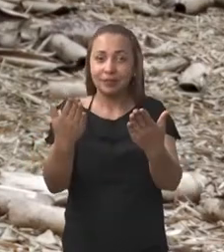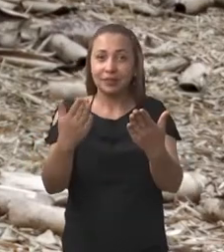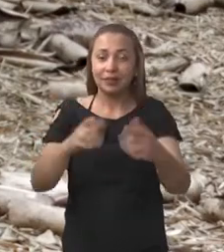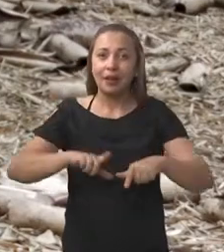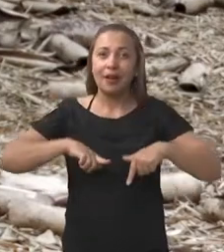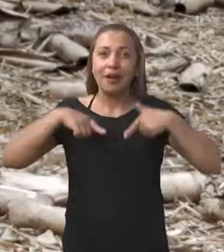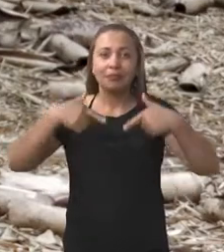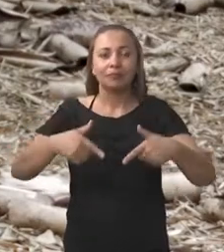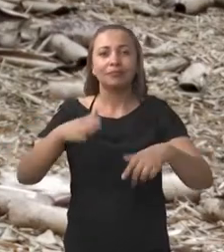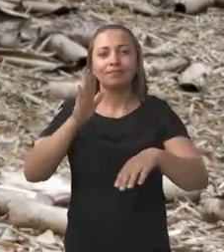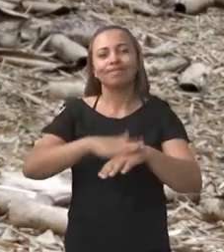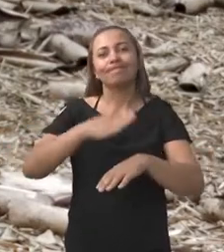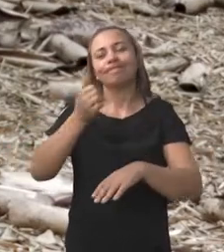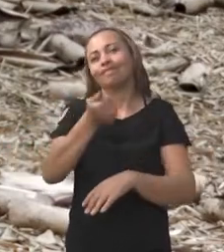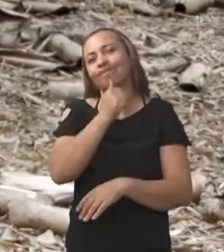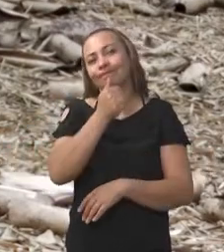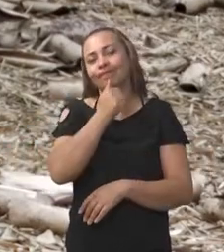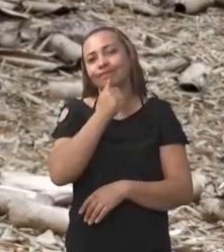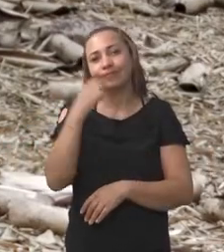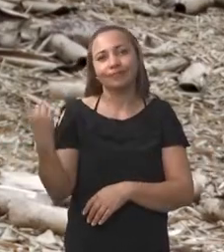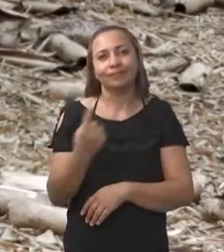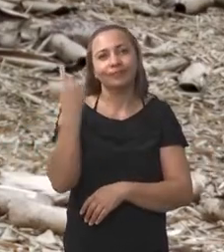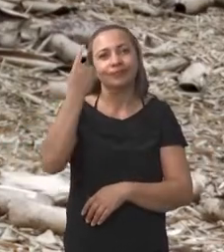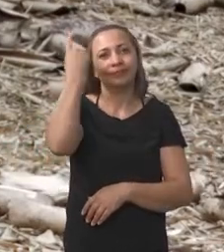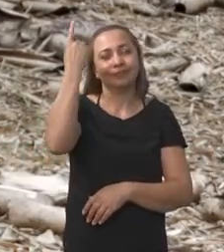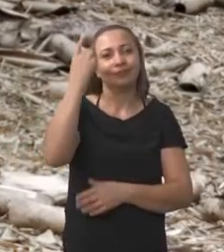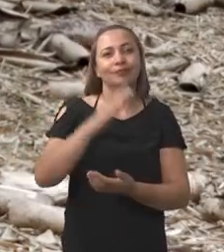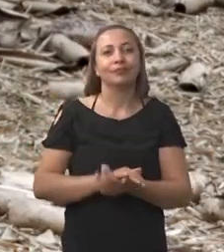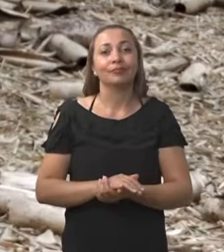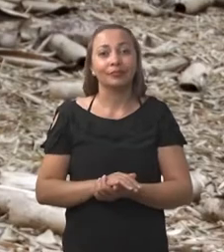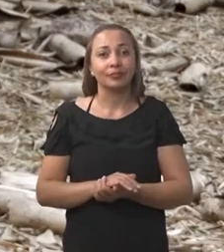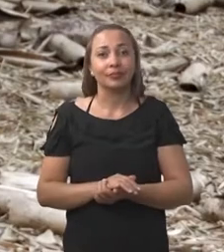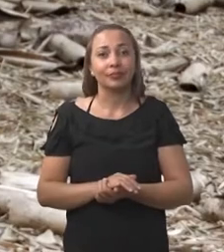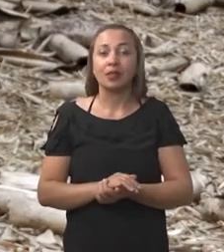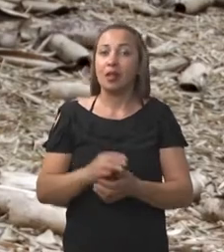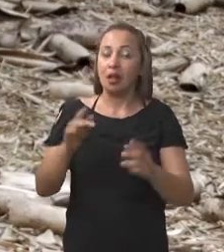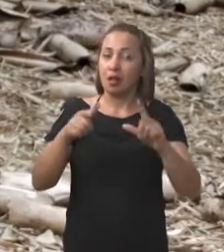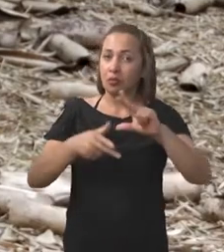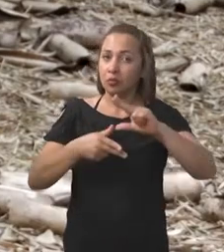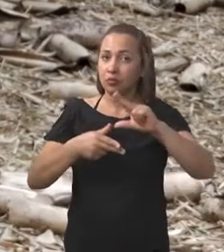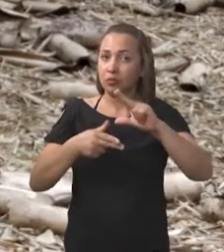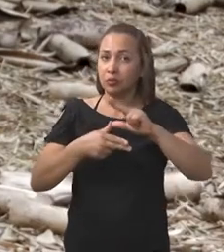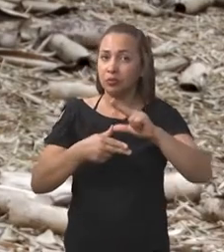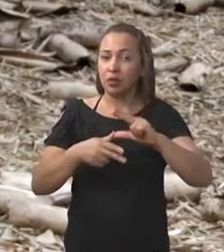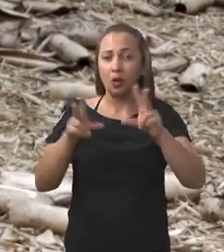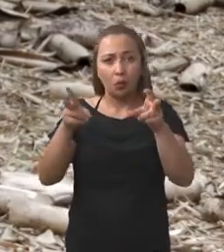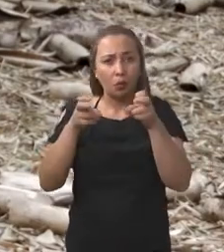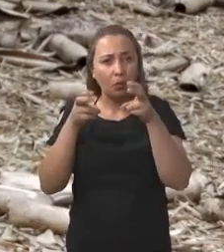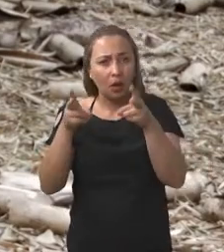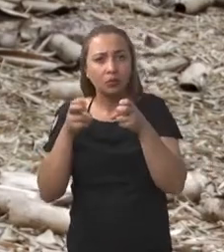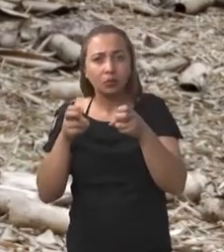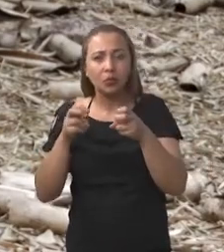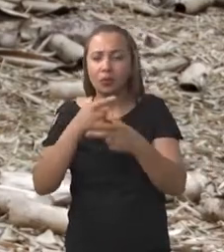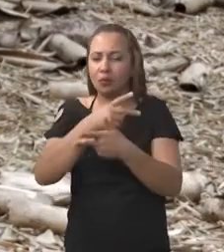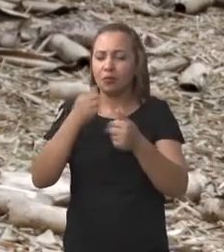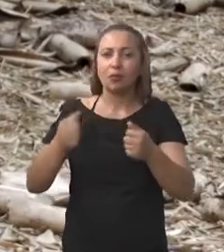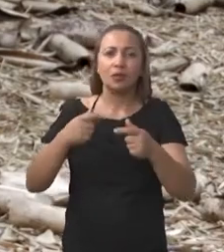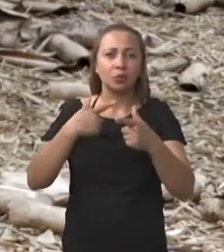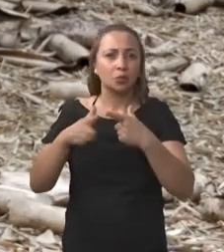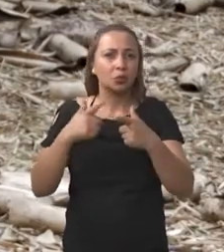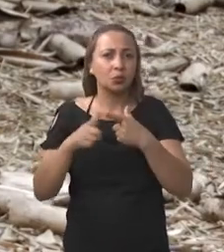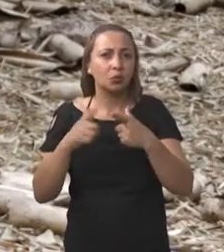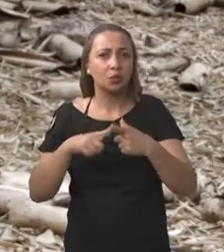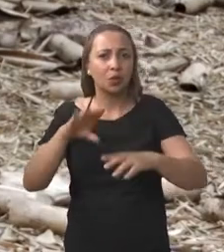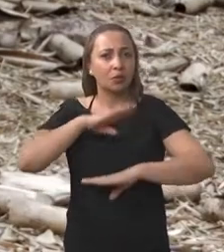os desafios são ainda maiores. Uma pesquisa da Universidade Estadual do Sudoeste da Bahia sobre o assunto detectou diversos